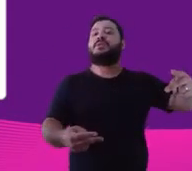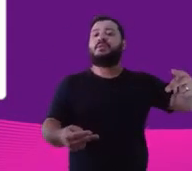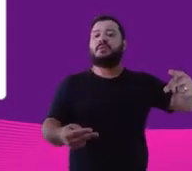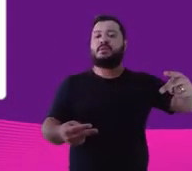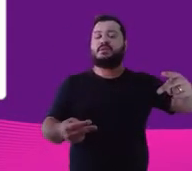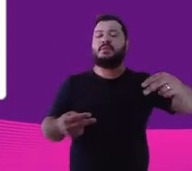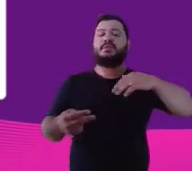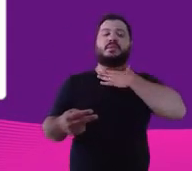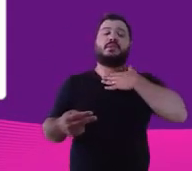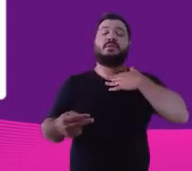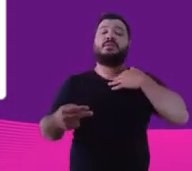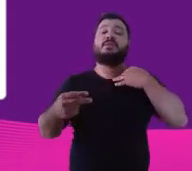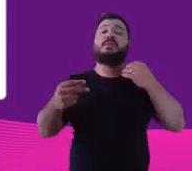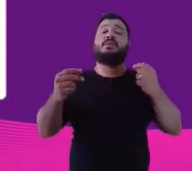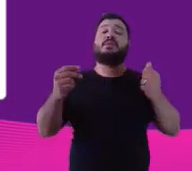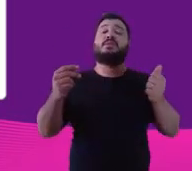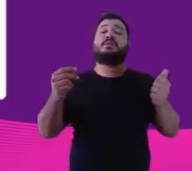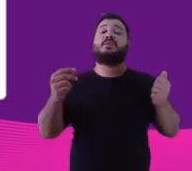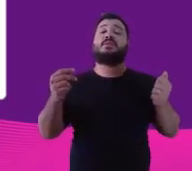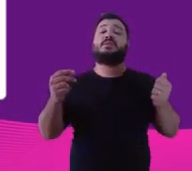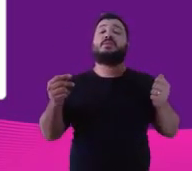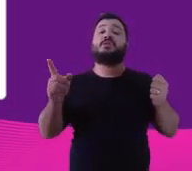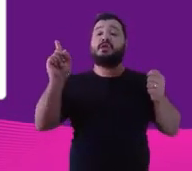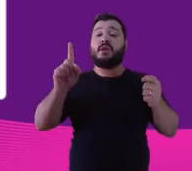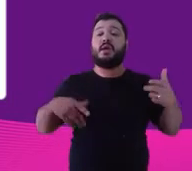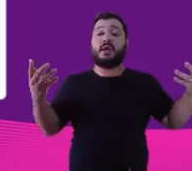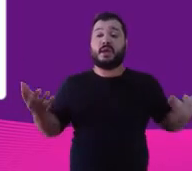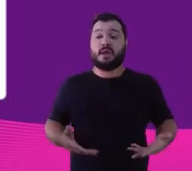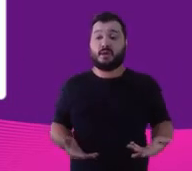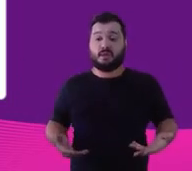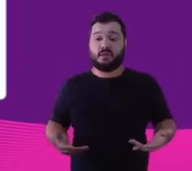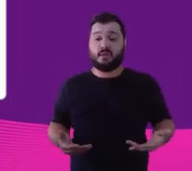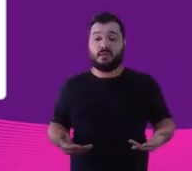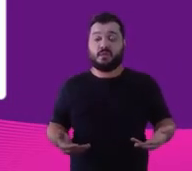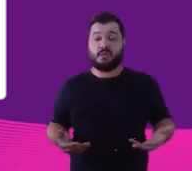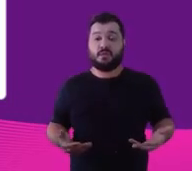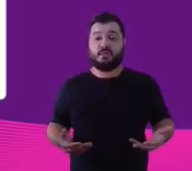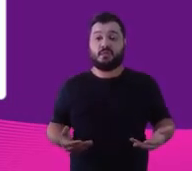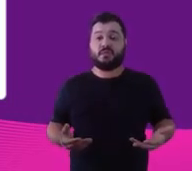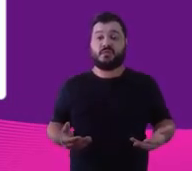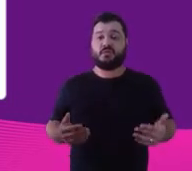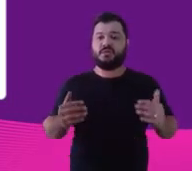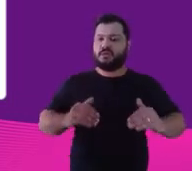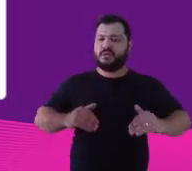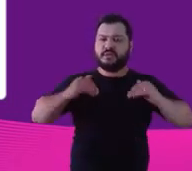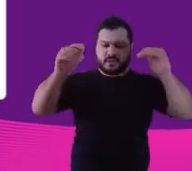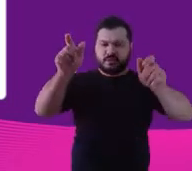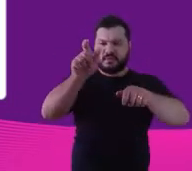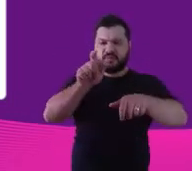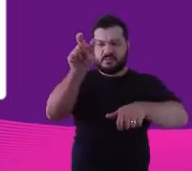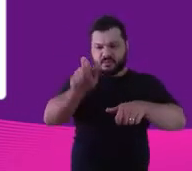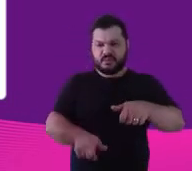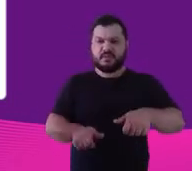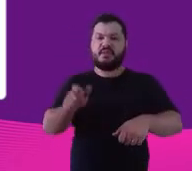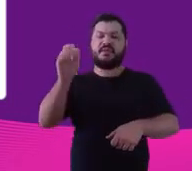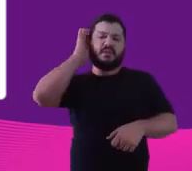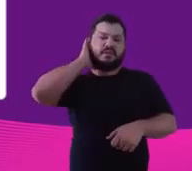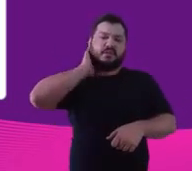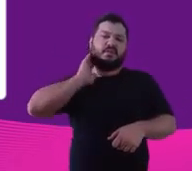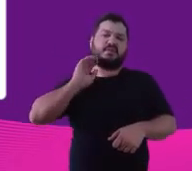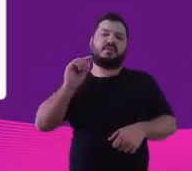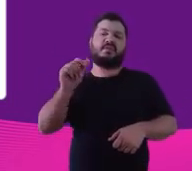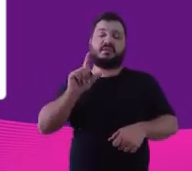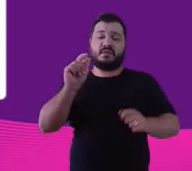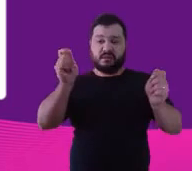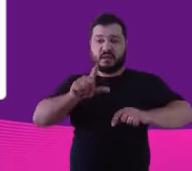ela é forte mostrando os pacientes são consideradas